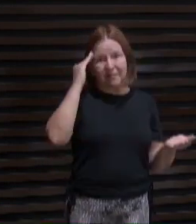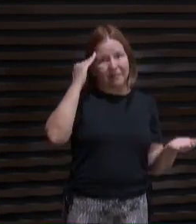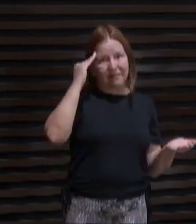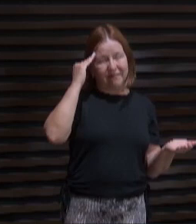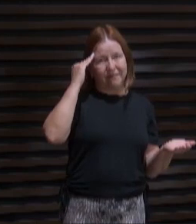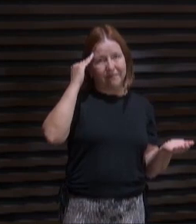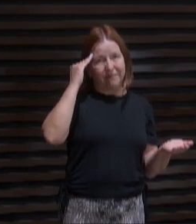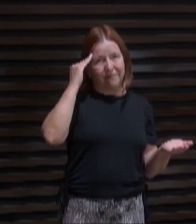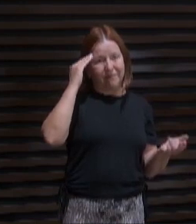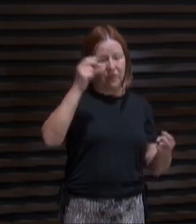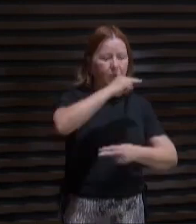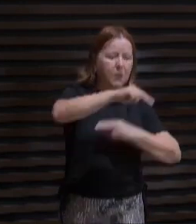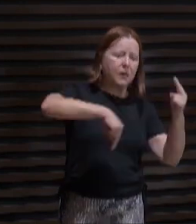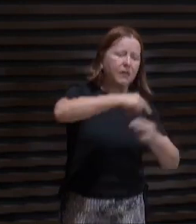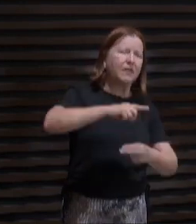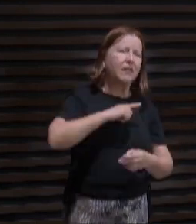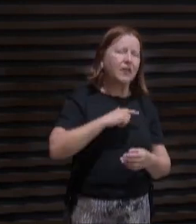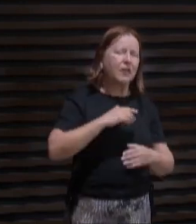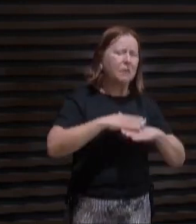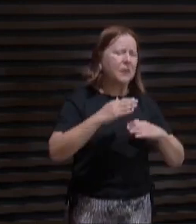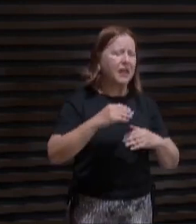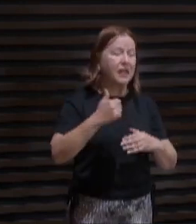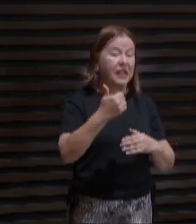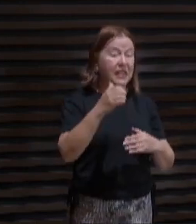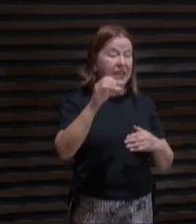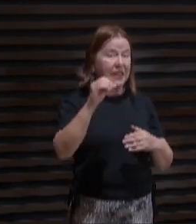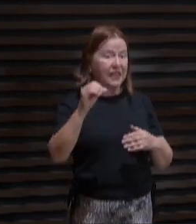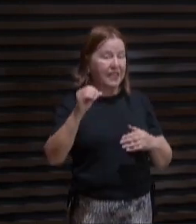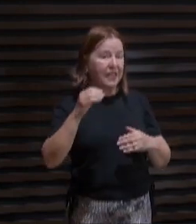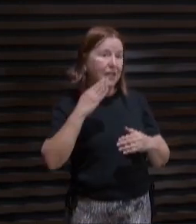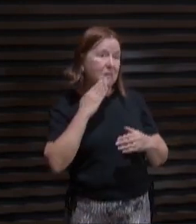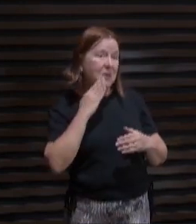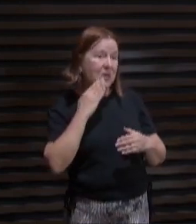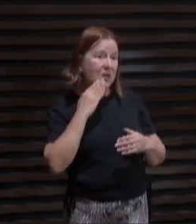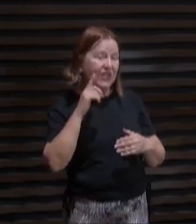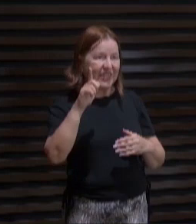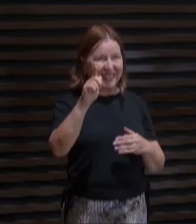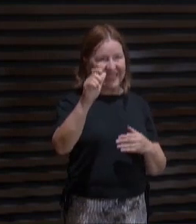E o universo tem mais de 100 bilhões de galáxias.